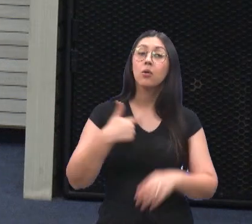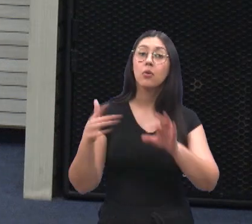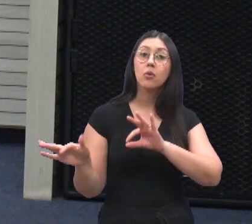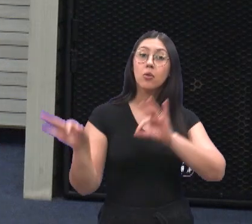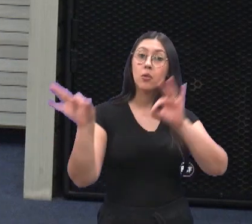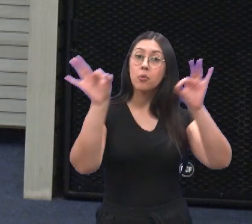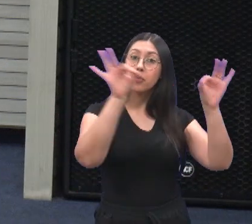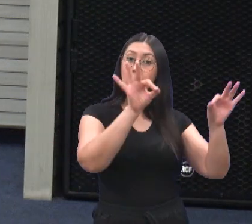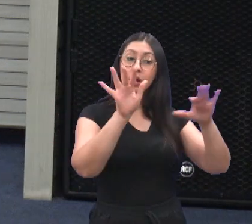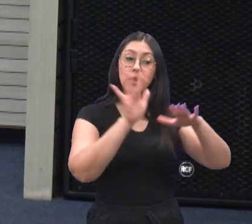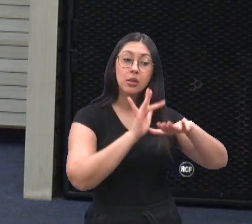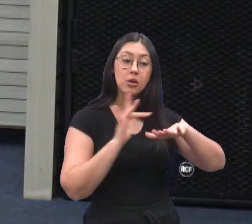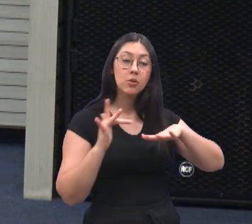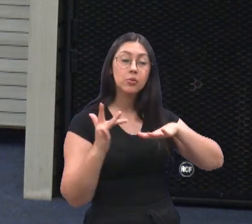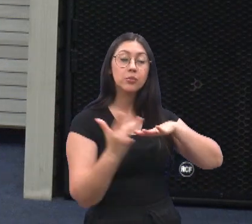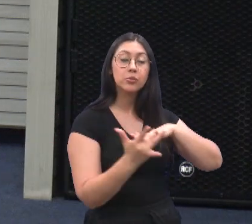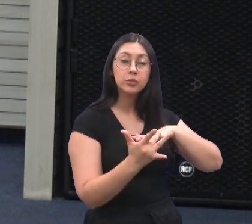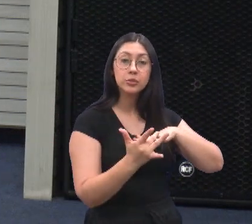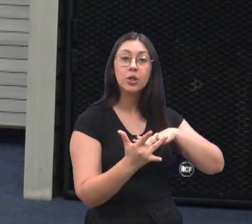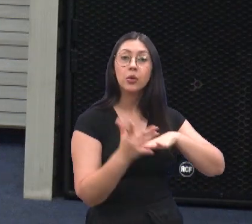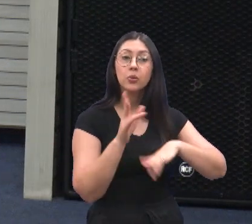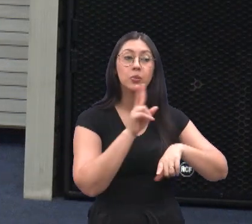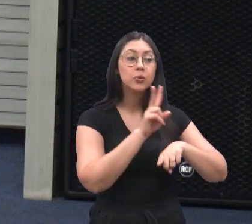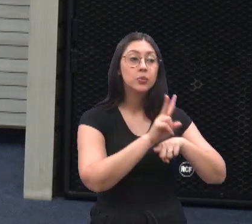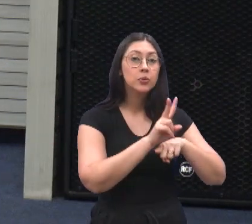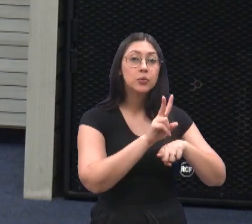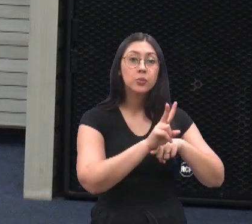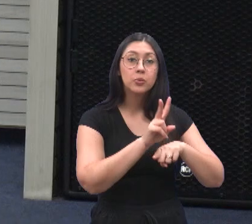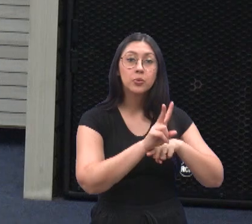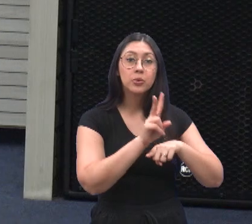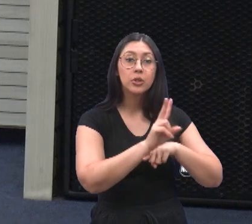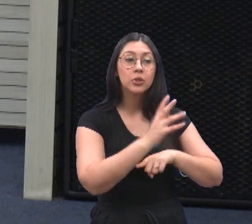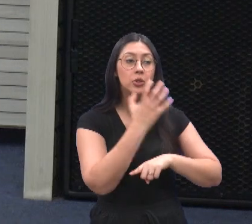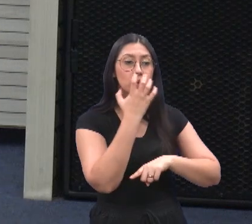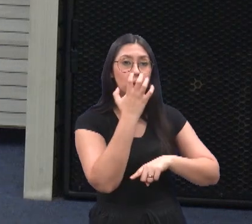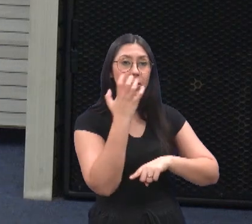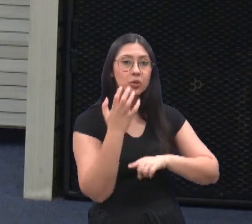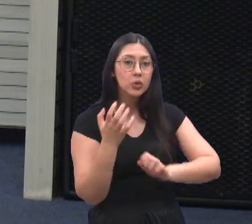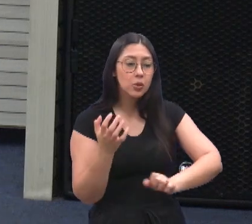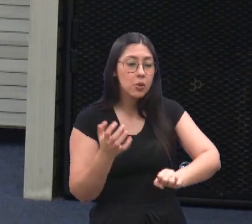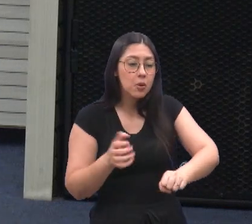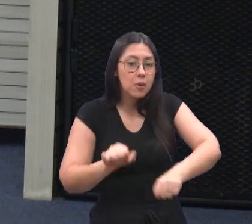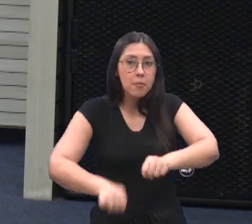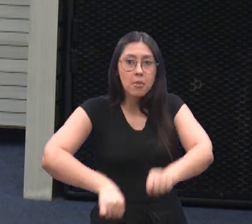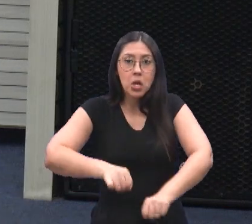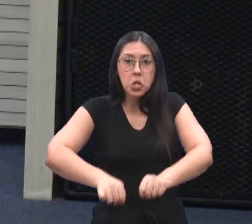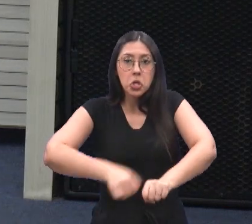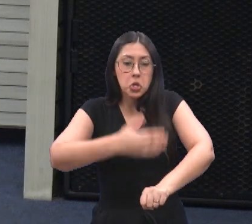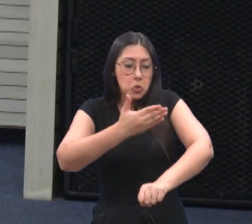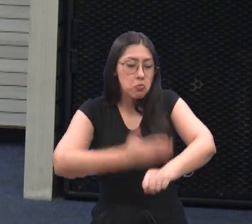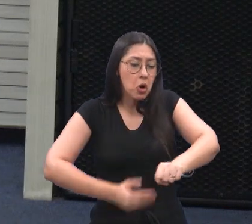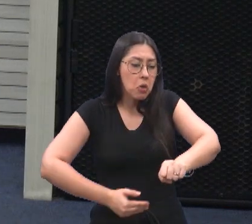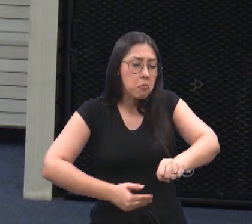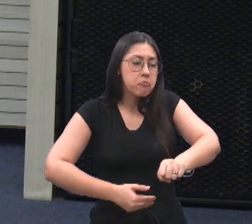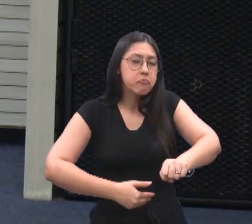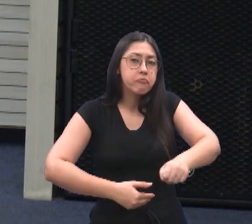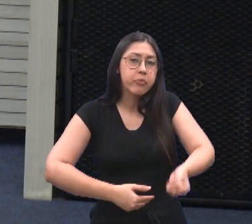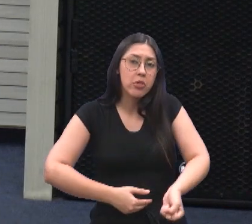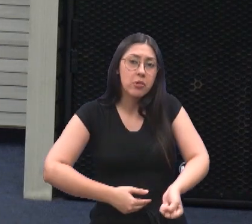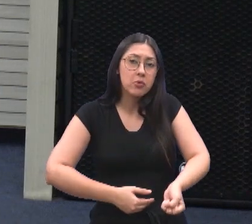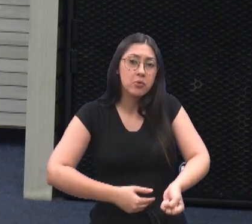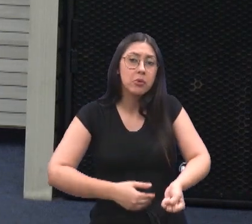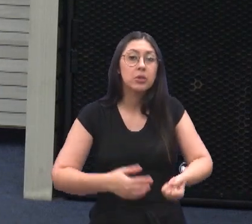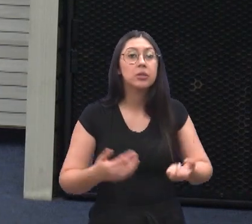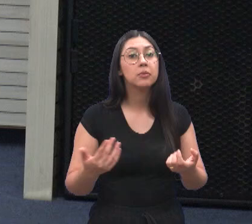rede social, cuidando de um cachorro que perdeu a pata, teve que amputar e tudo mais,